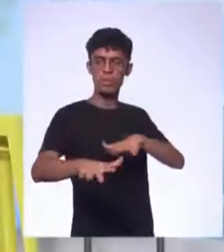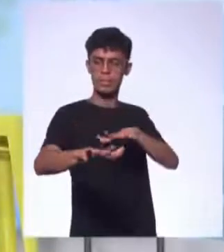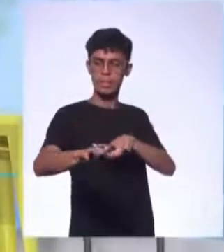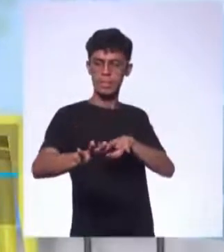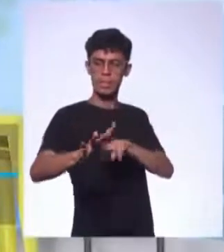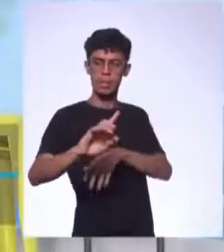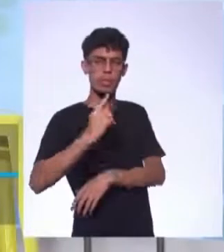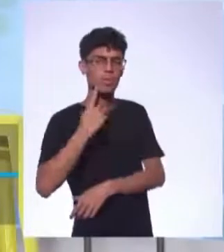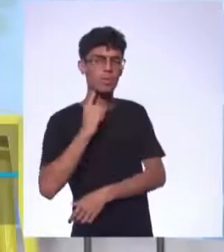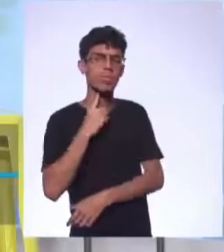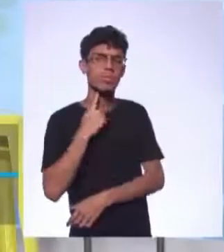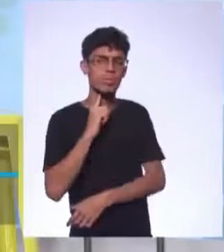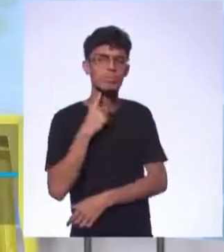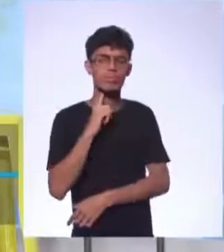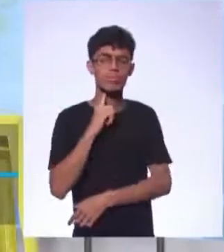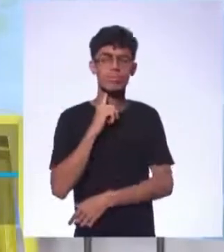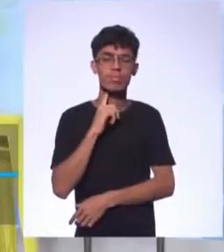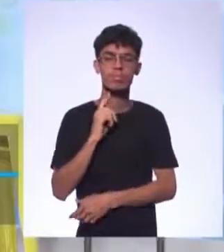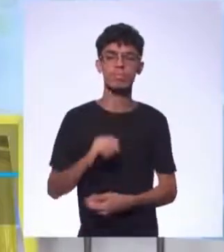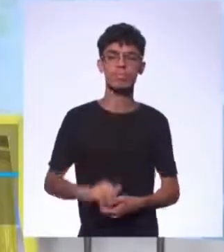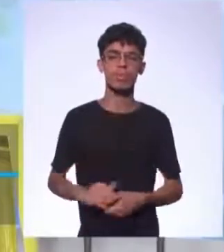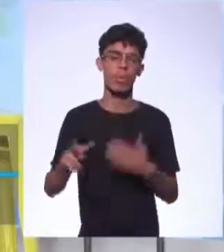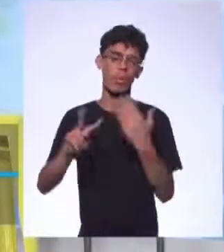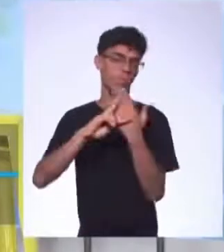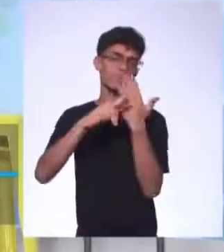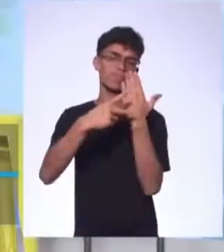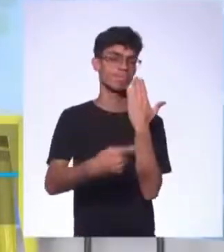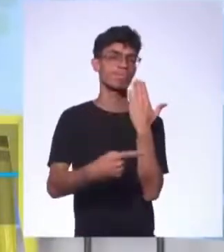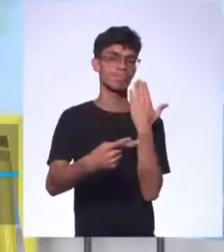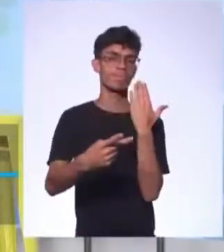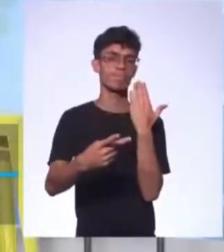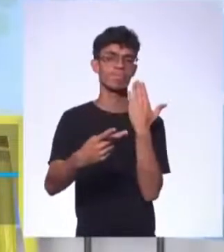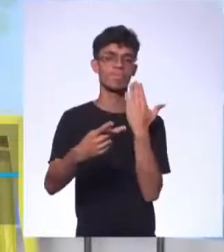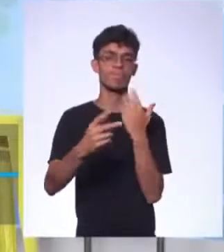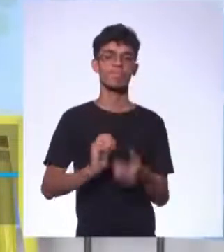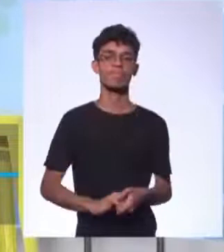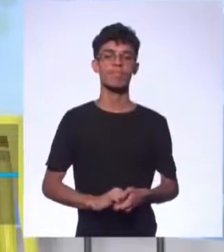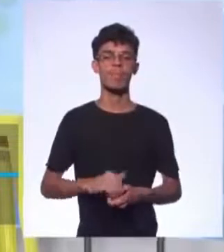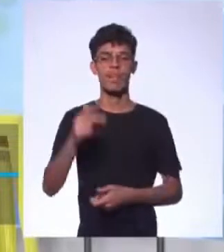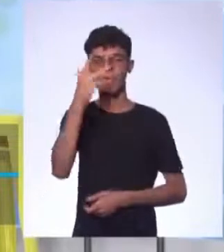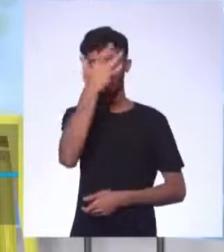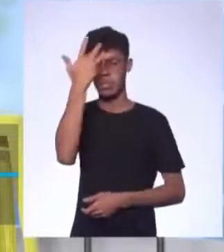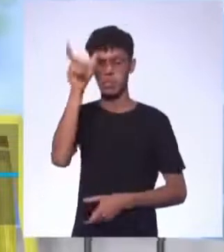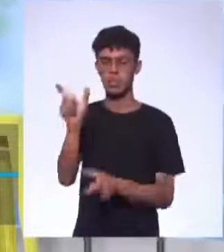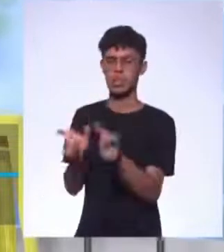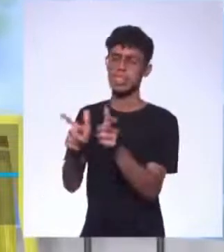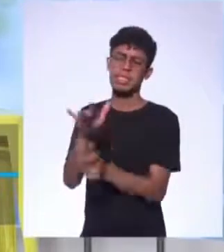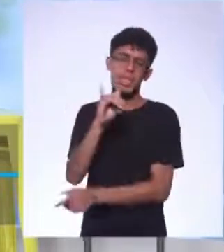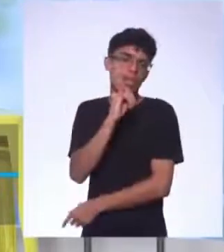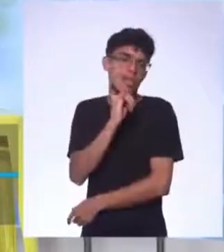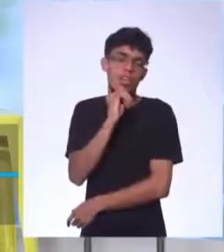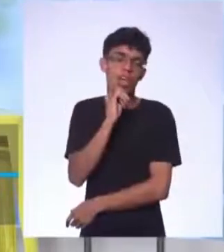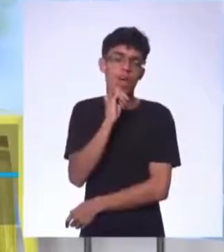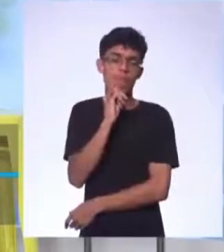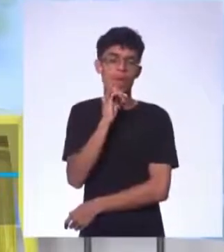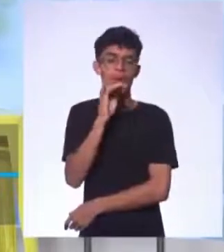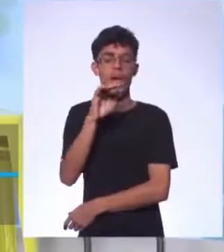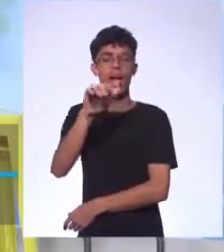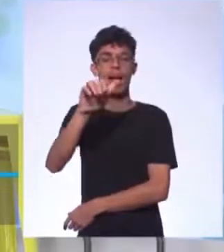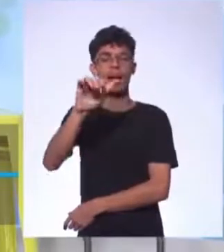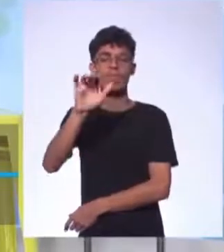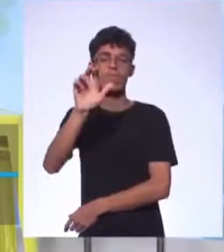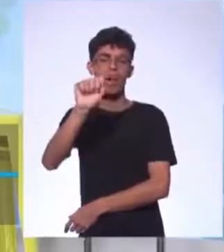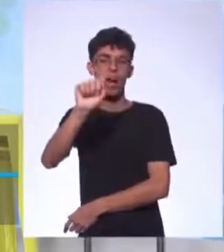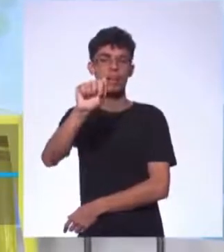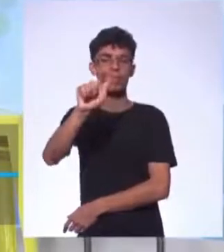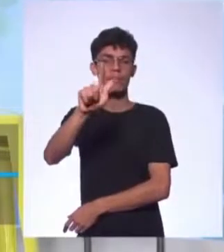poluição das águas, né? E aí, a pessoa, por exemplo, uma agricultura, de